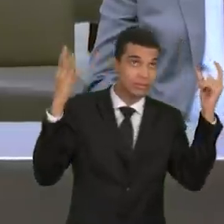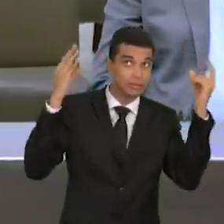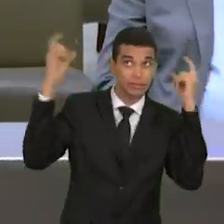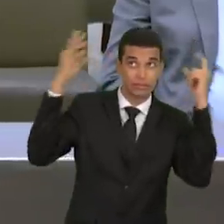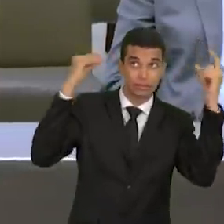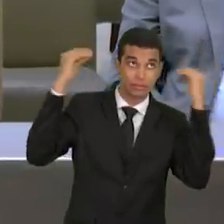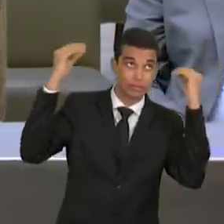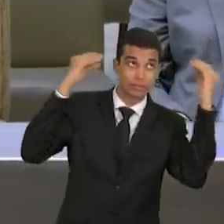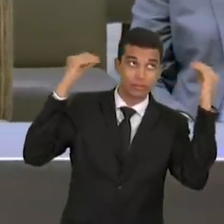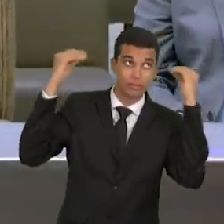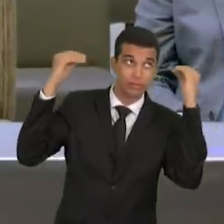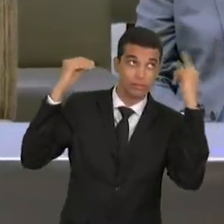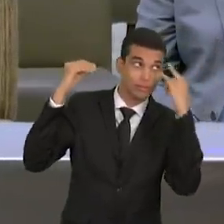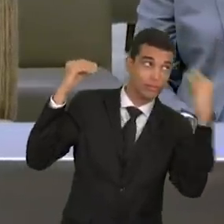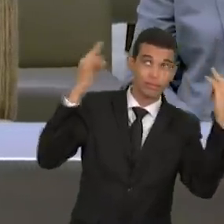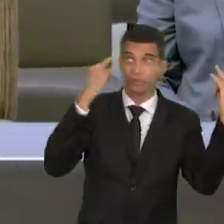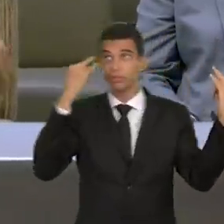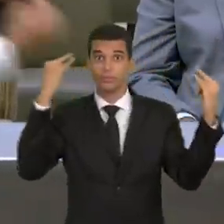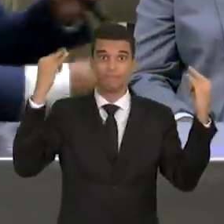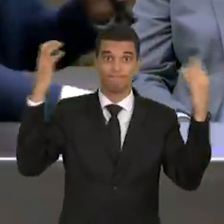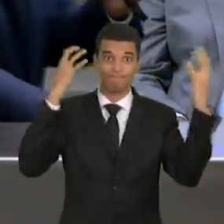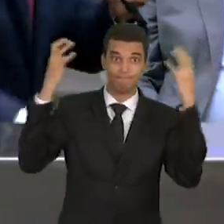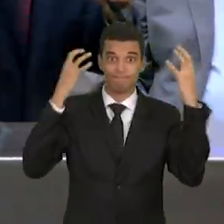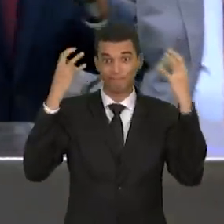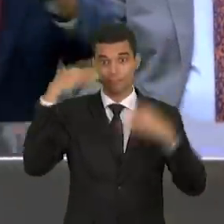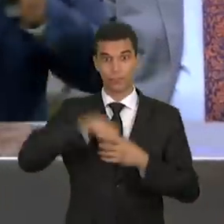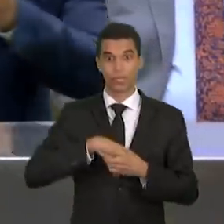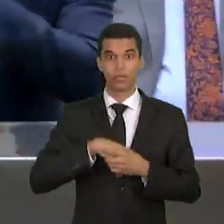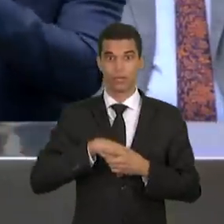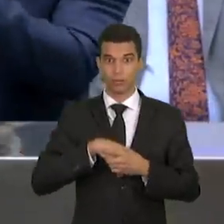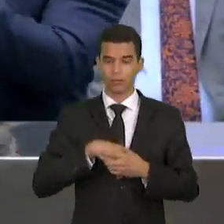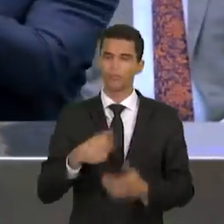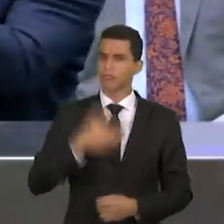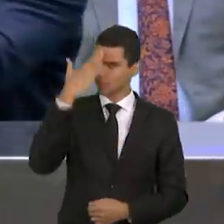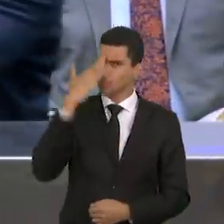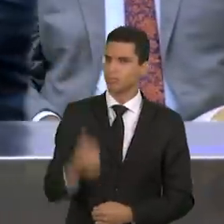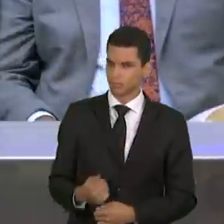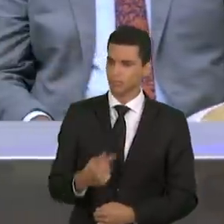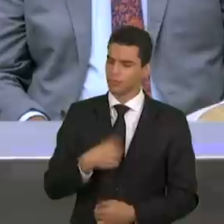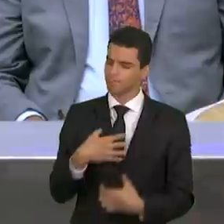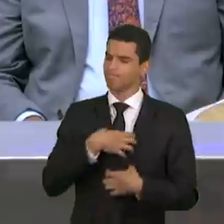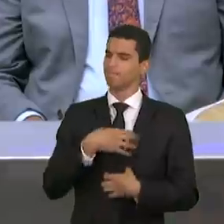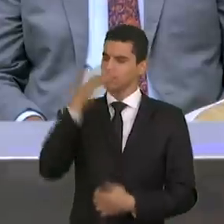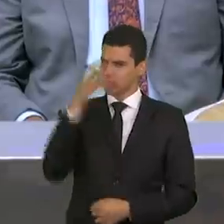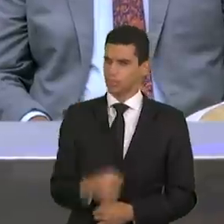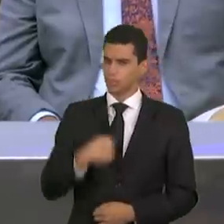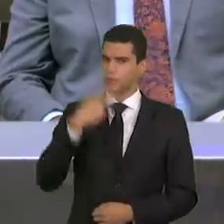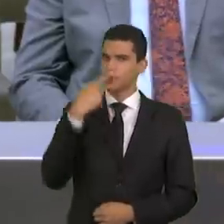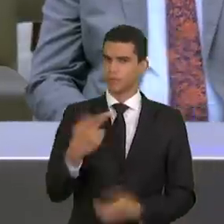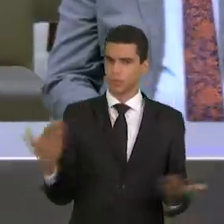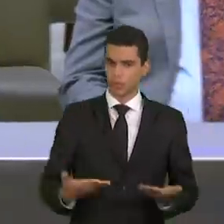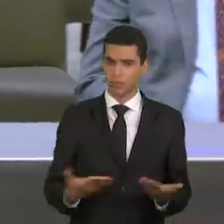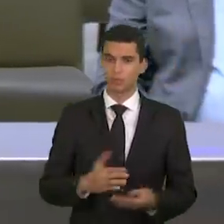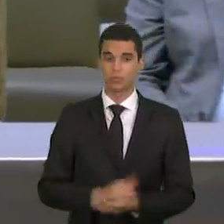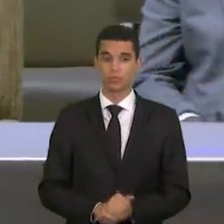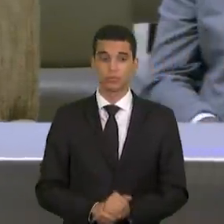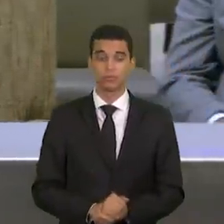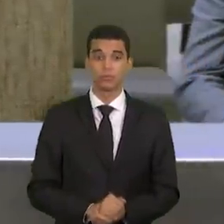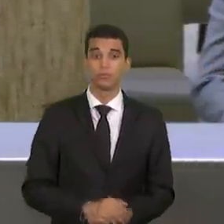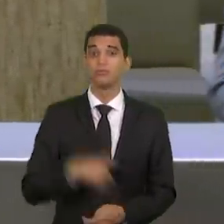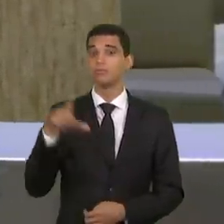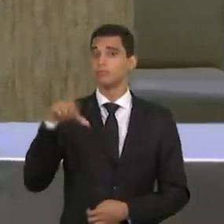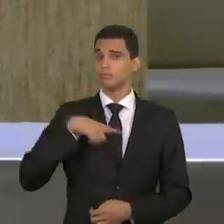sei, eu tenho certeza do que vou dizer aqui agora, de que existem